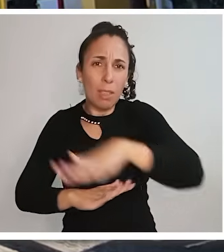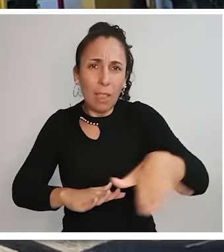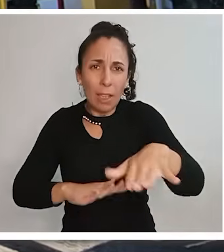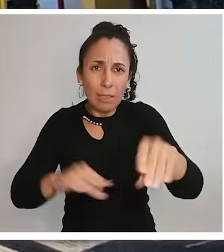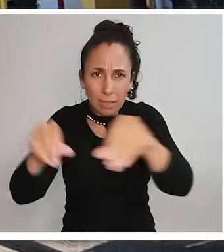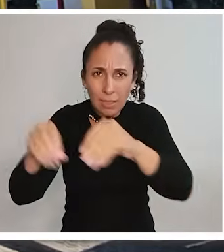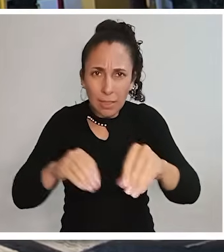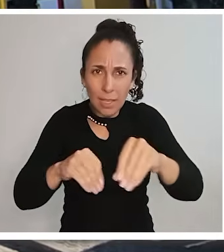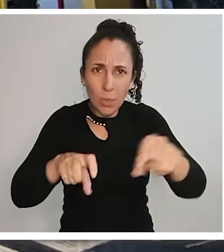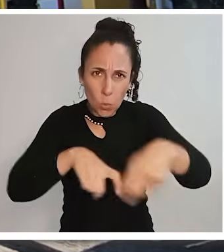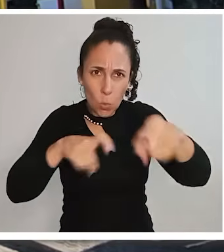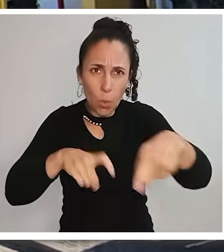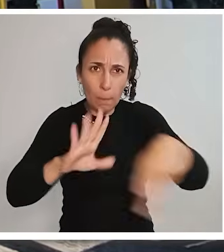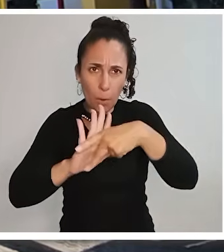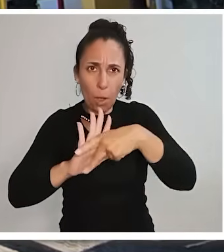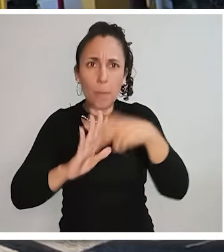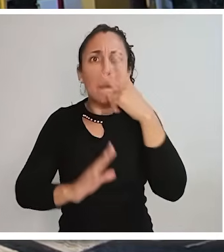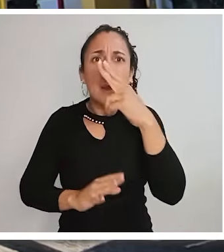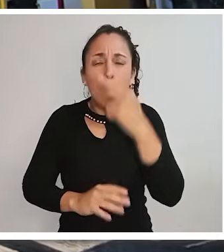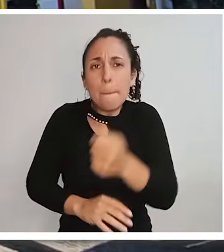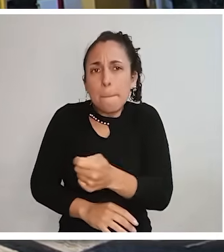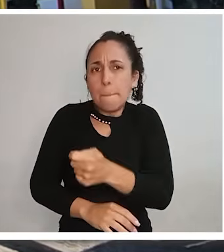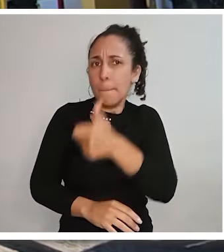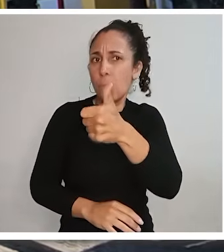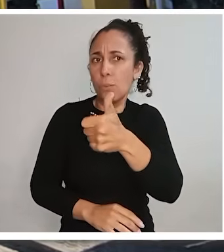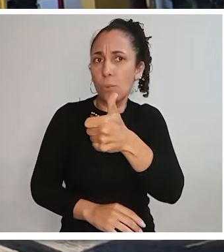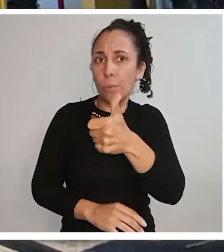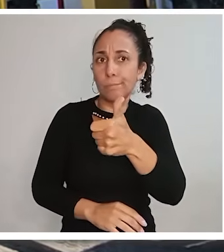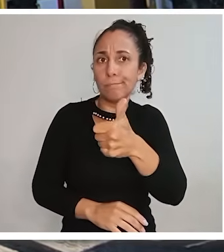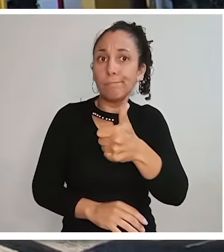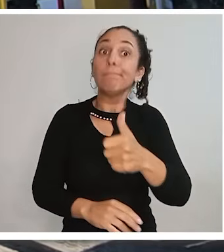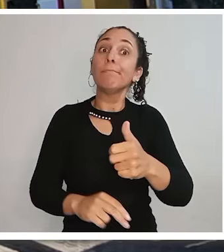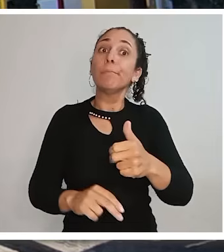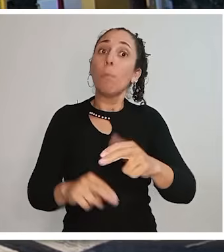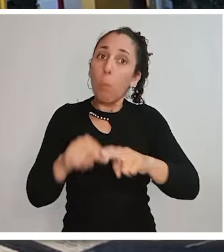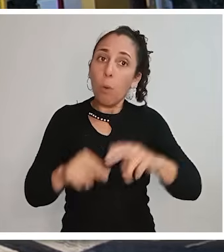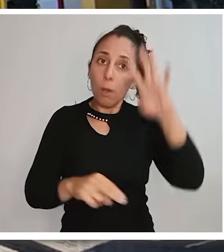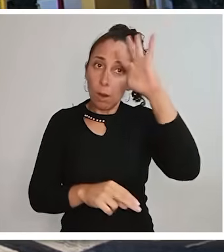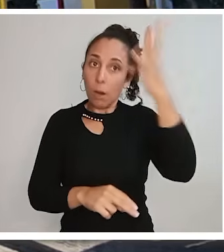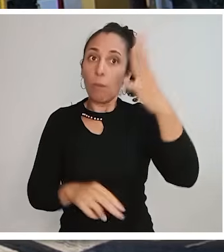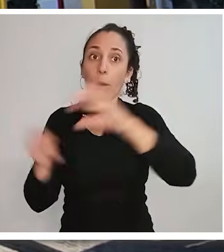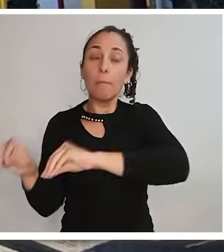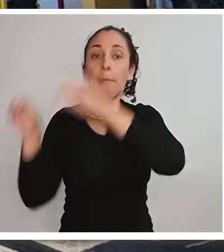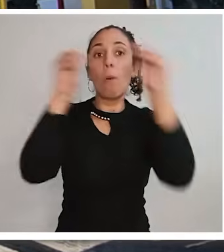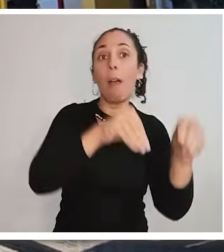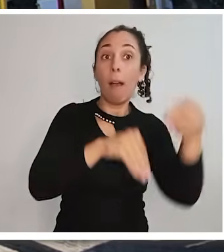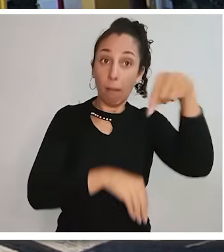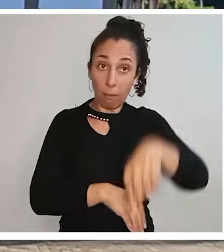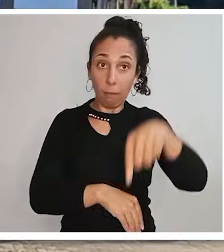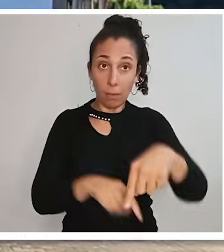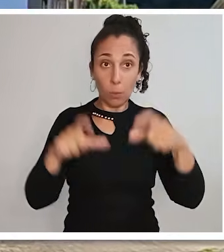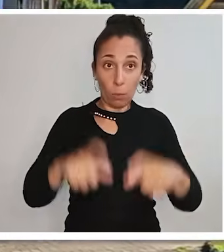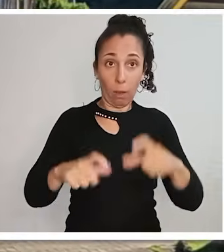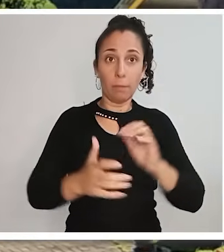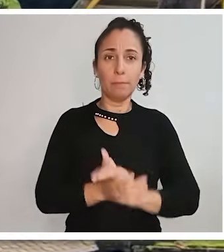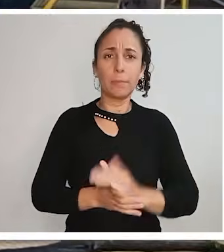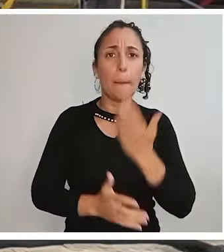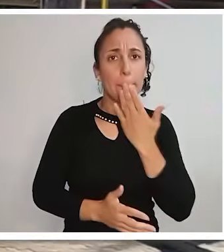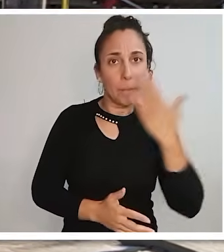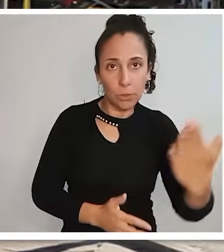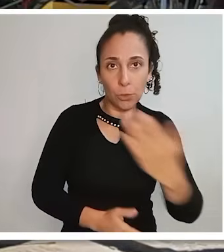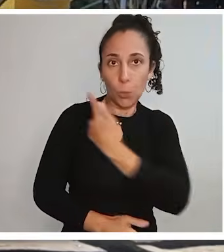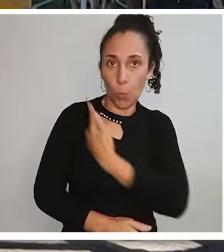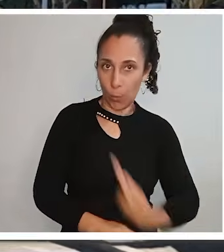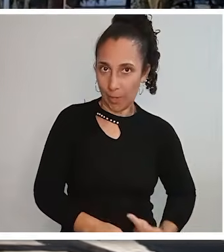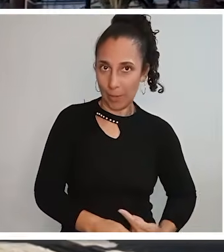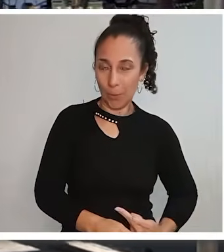para garantir assim uma boa qualidade de vida para ele e para suas muitas filhas. Resolveu tentar a vida por aqui. Pediu ao